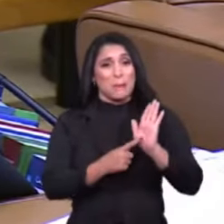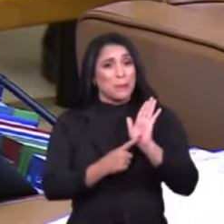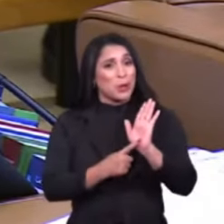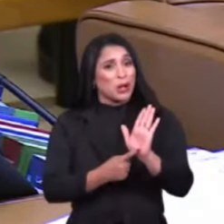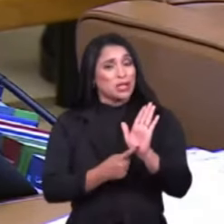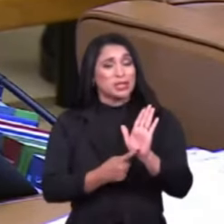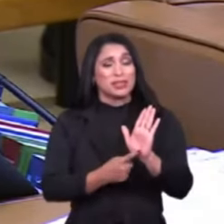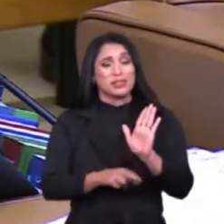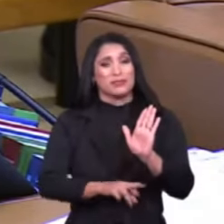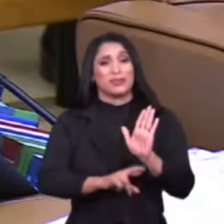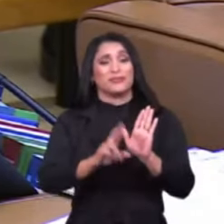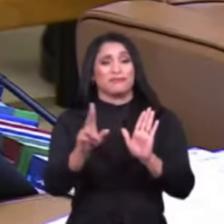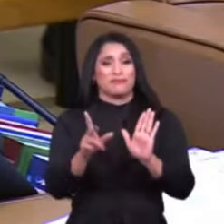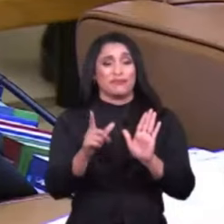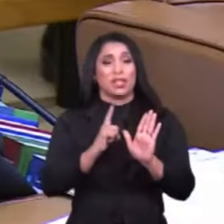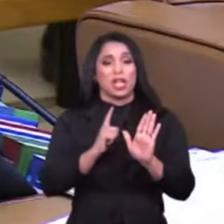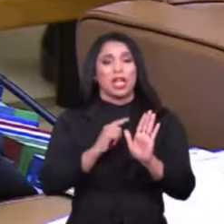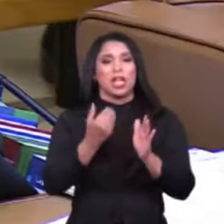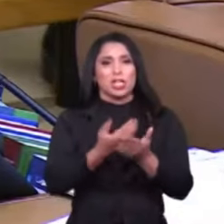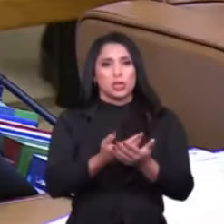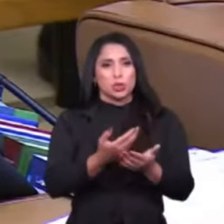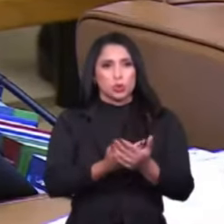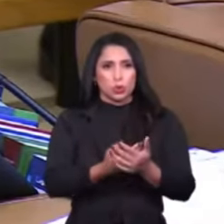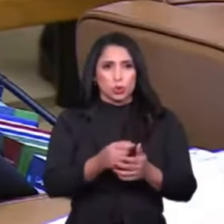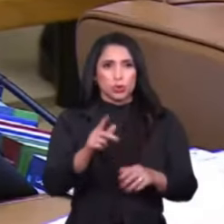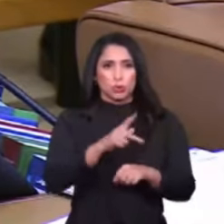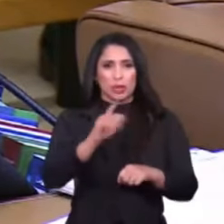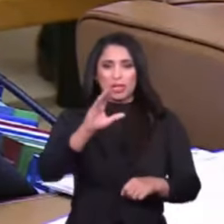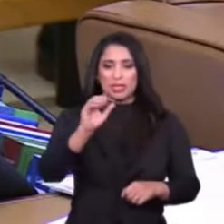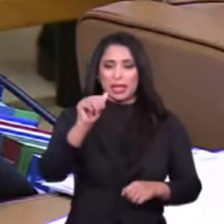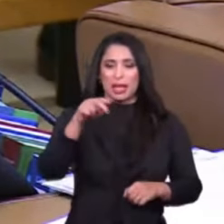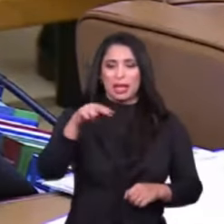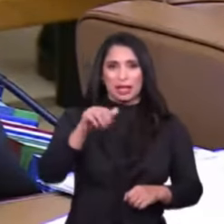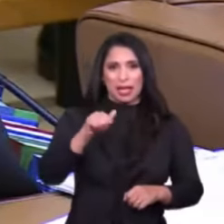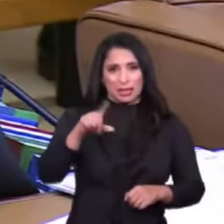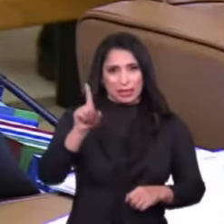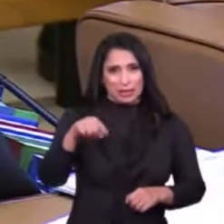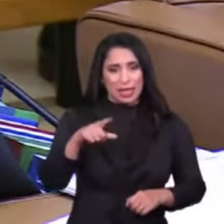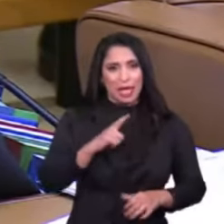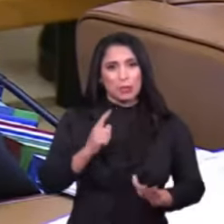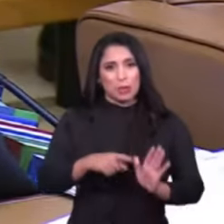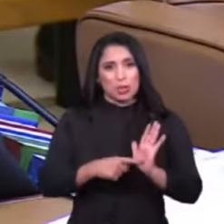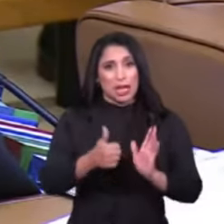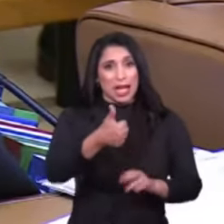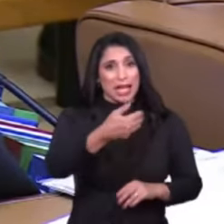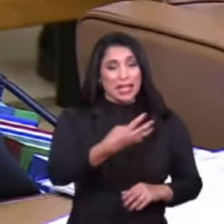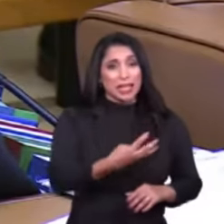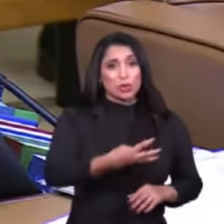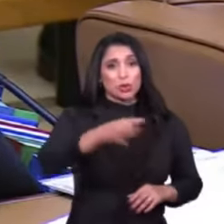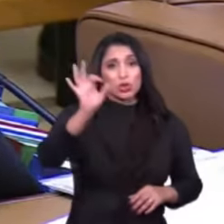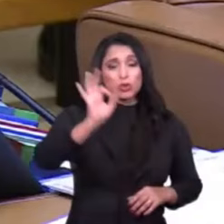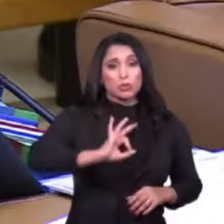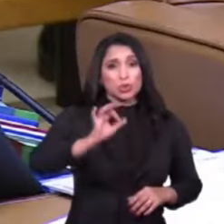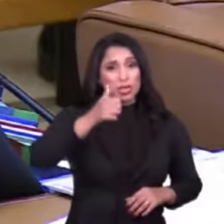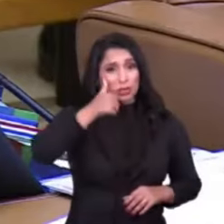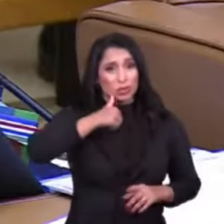diferente. Estudo publicado no Canadá indica que 14% de mulheres grávidas,